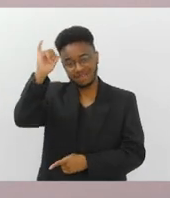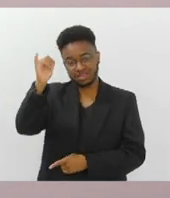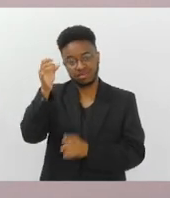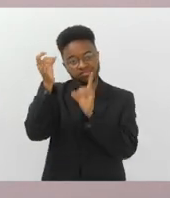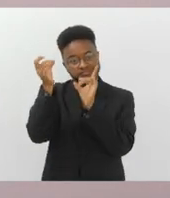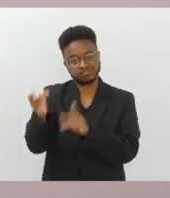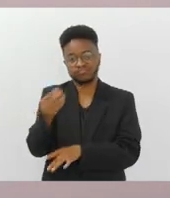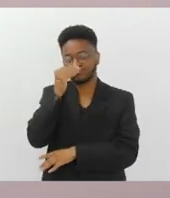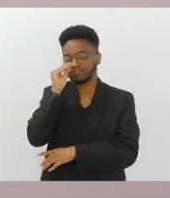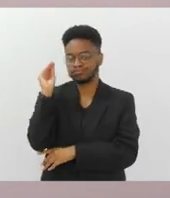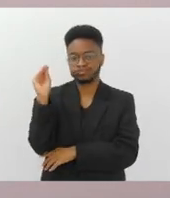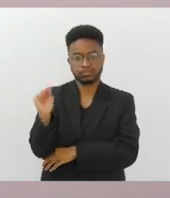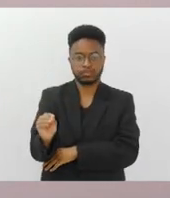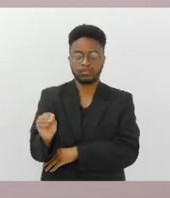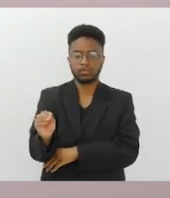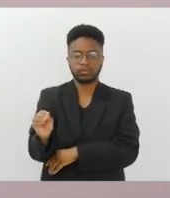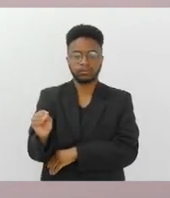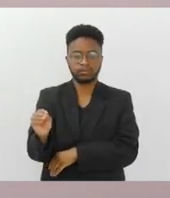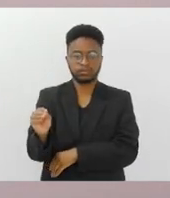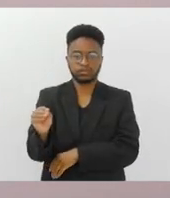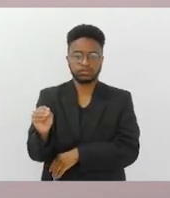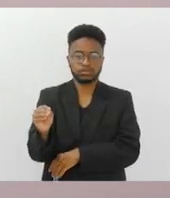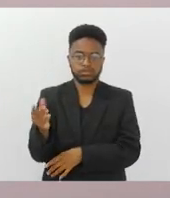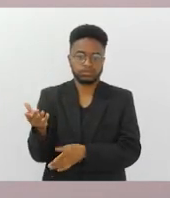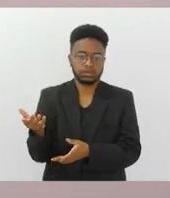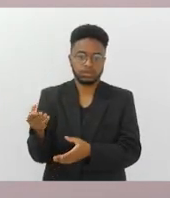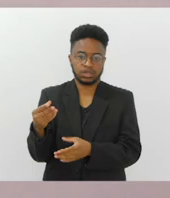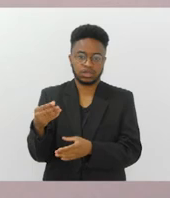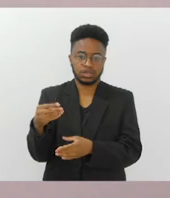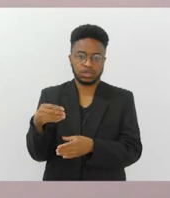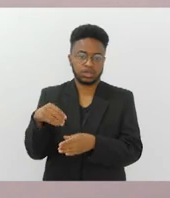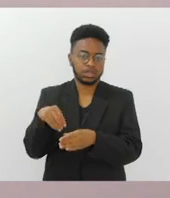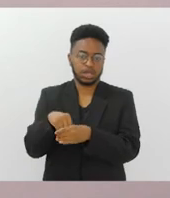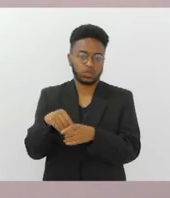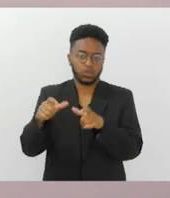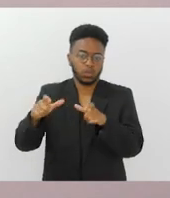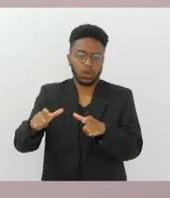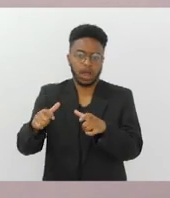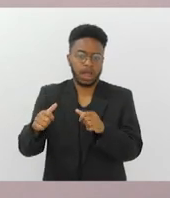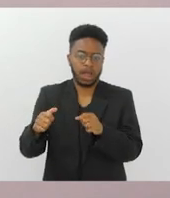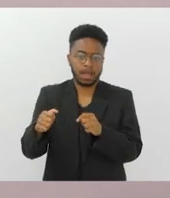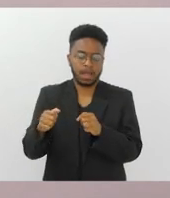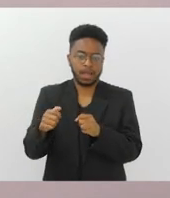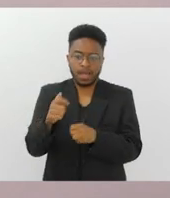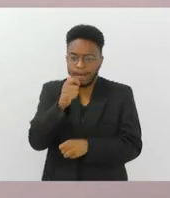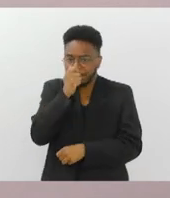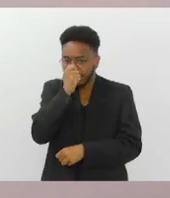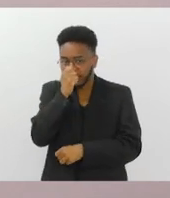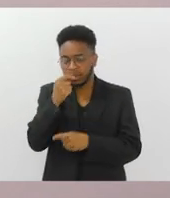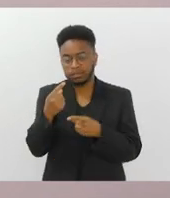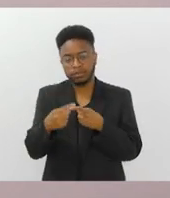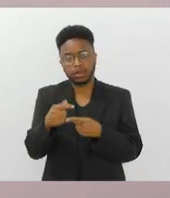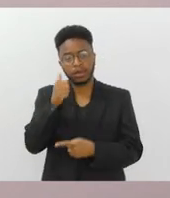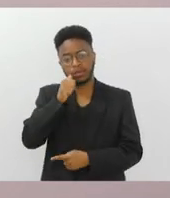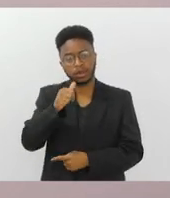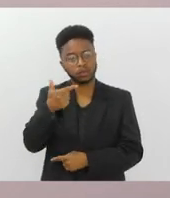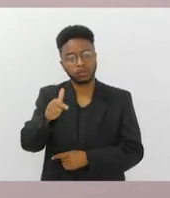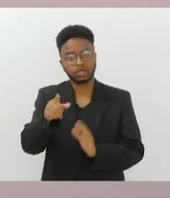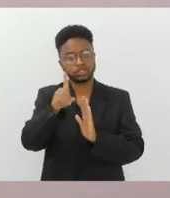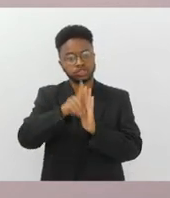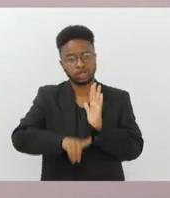maneira desumana dentro de um apatame apertado, onde essa mulher não tem o seu direito de